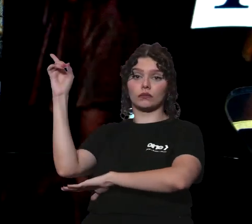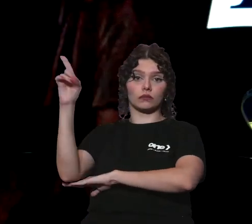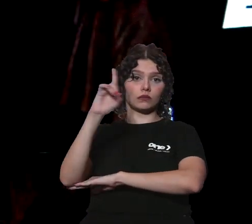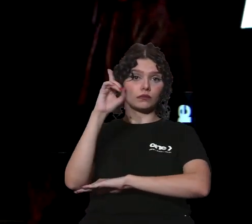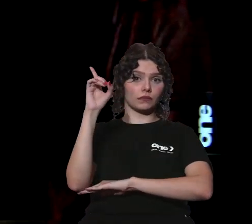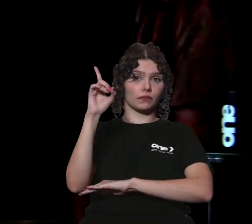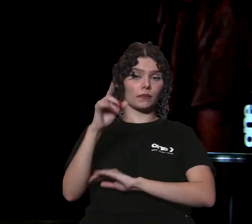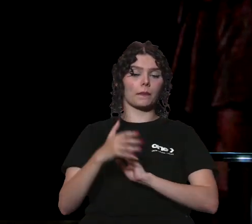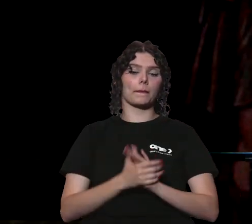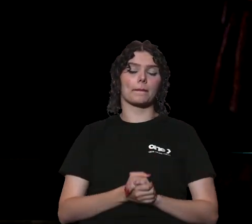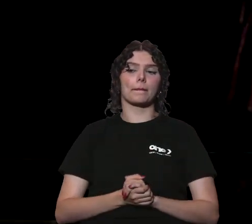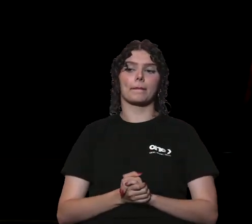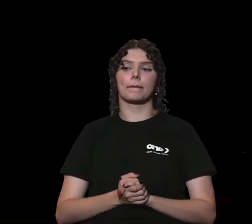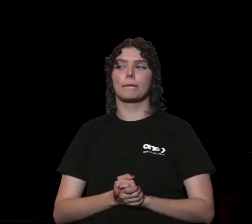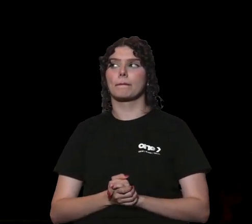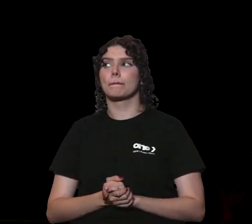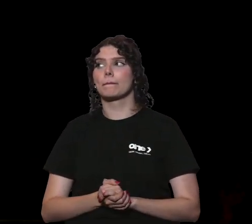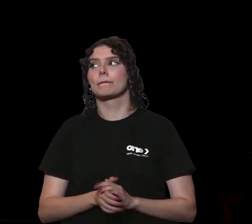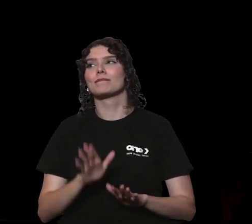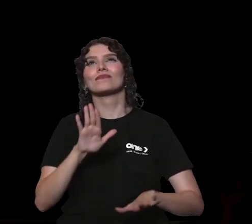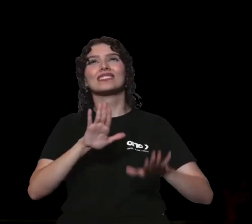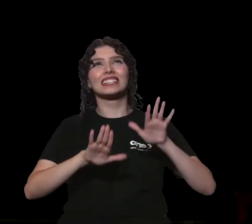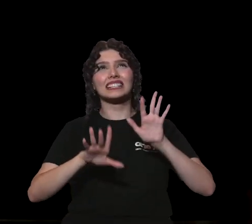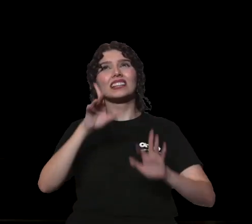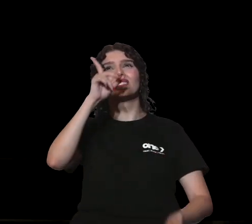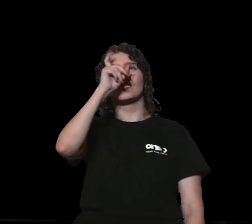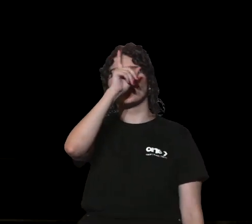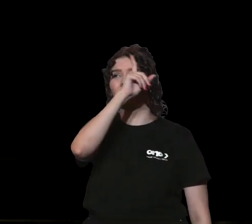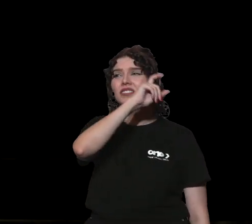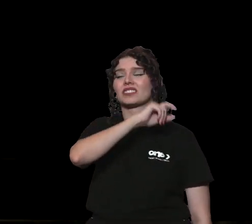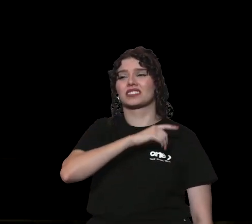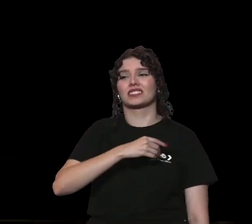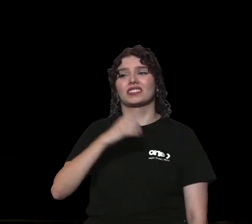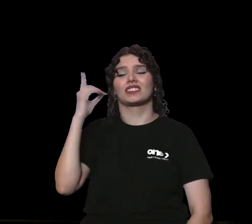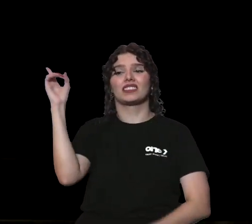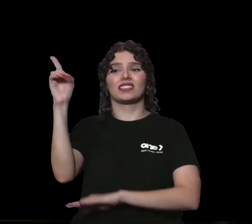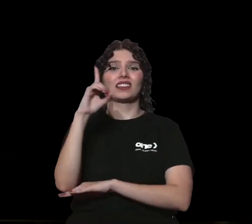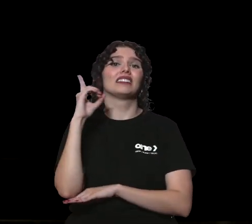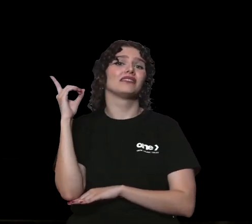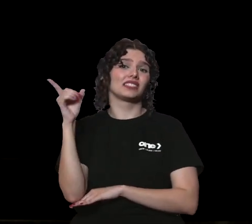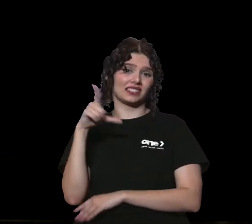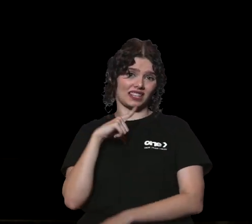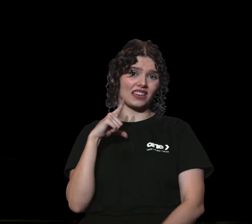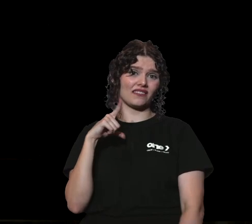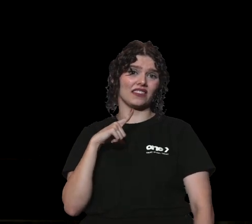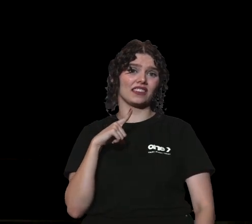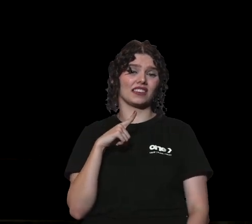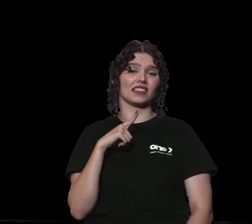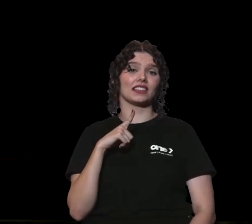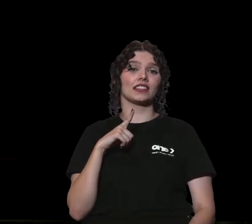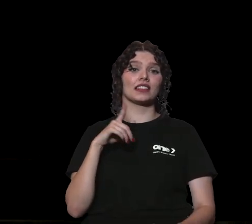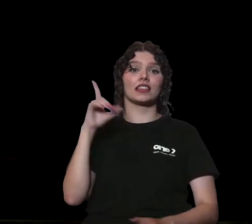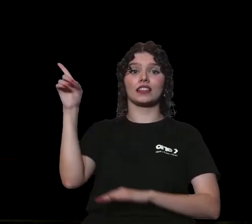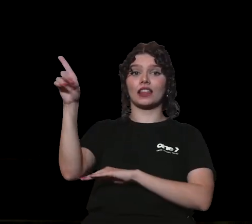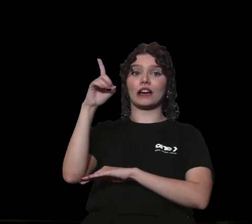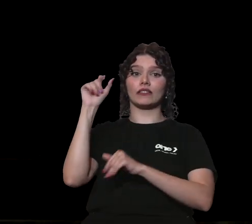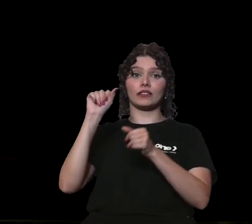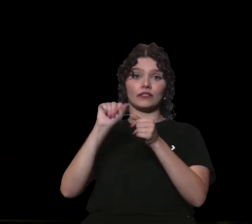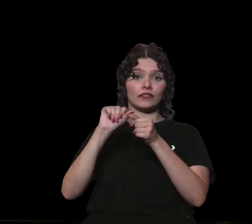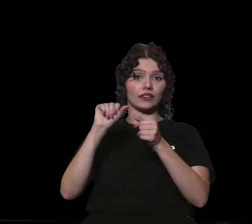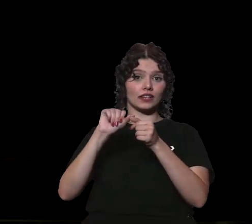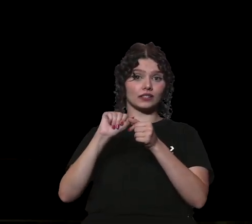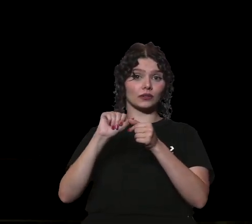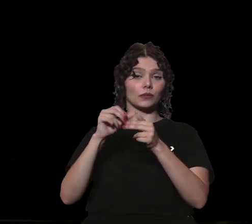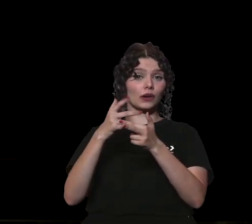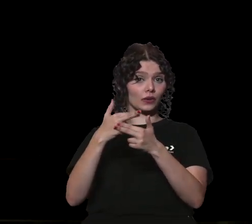assim? Apesar dessas dificuldades que ele teve em casa, ele fez algo que ninguém tinha feito em Israel ainda. Ele